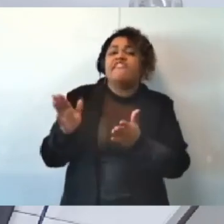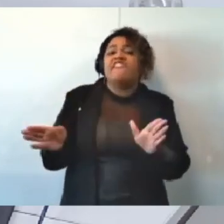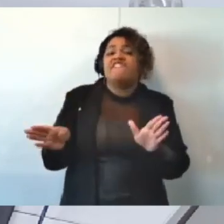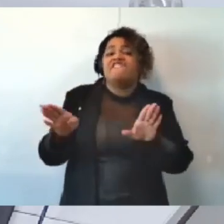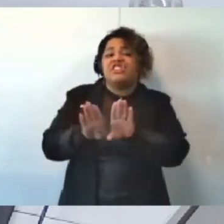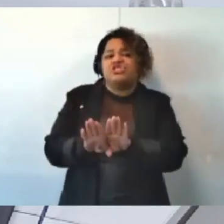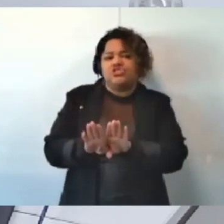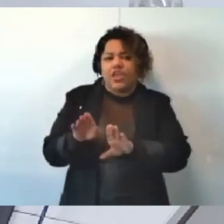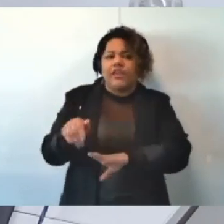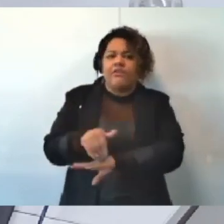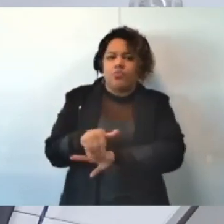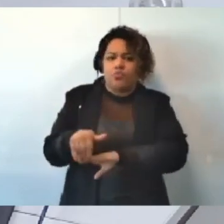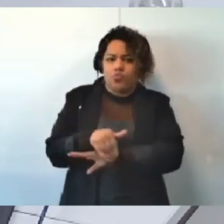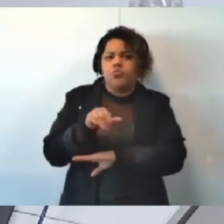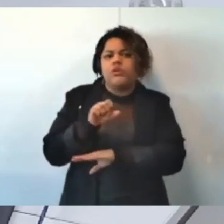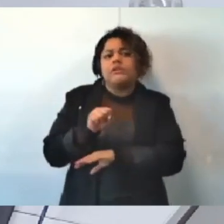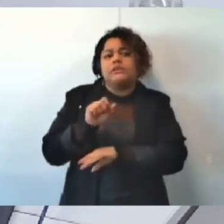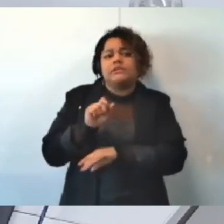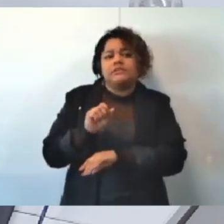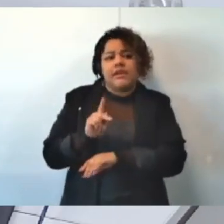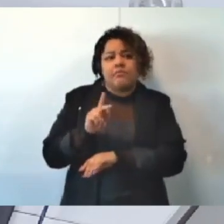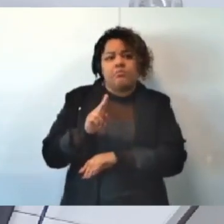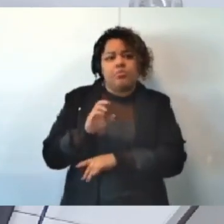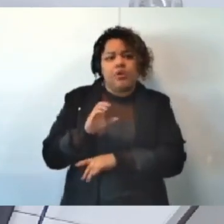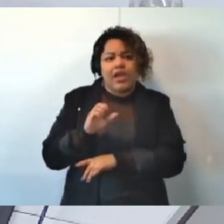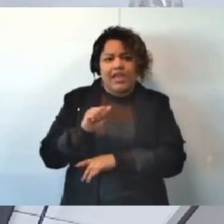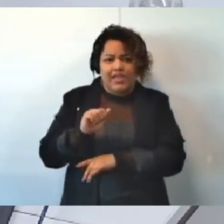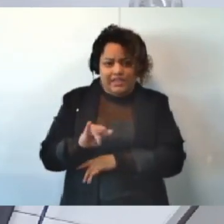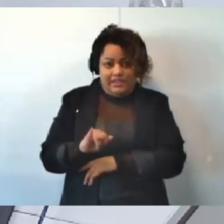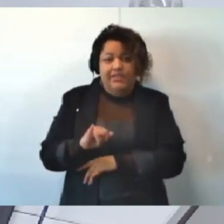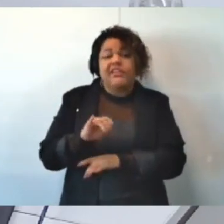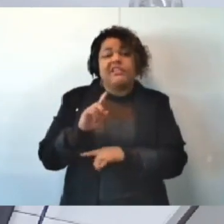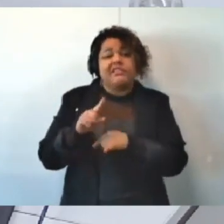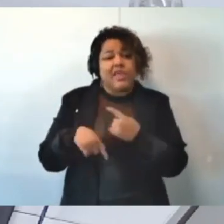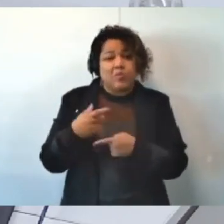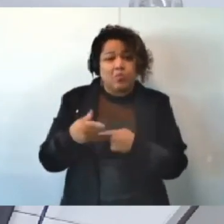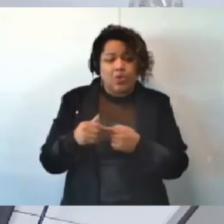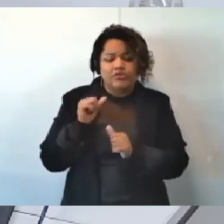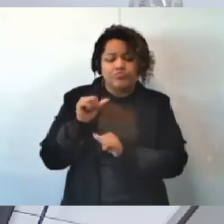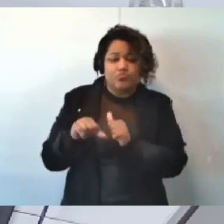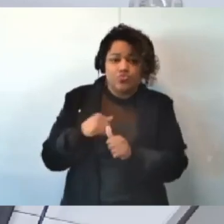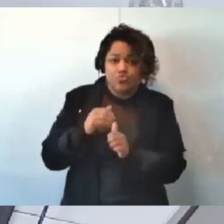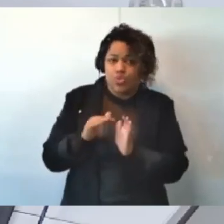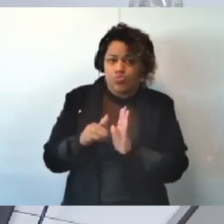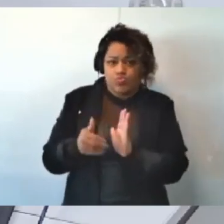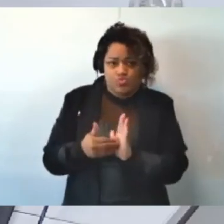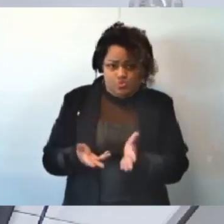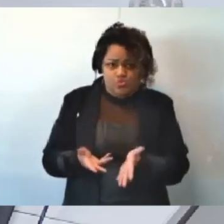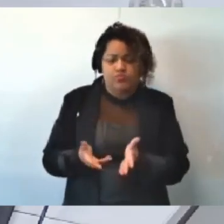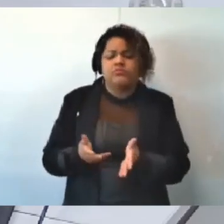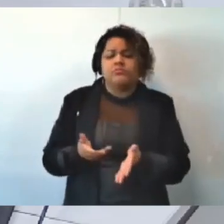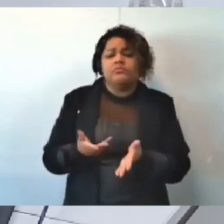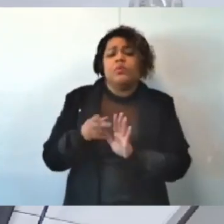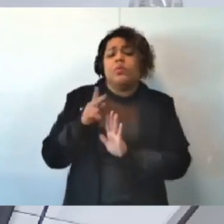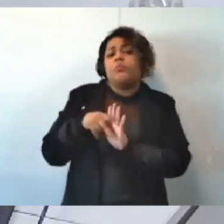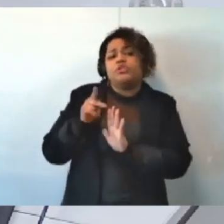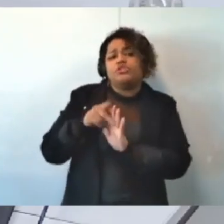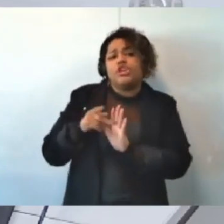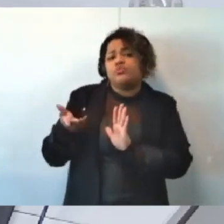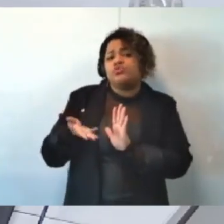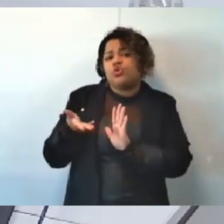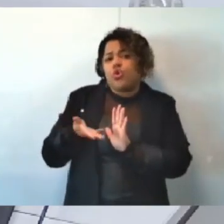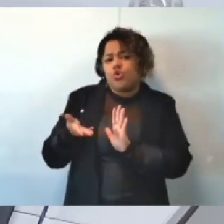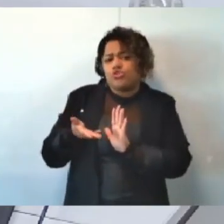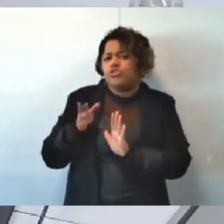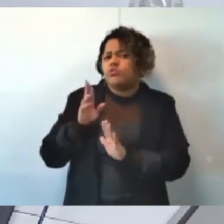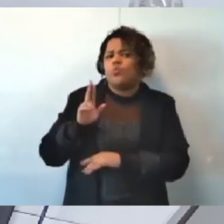eles fizeram a mudança toda, né? E esse projeto não é de 2022, não.